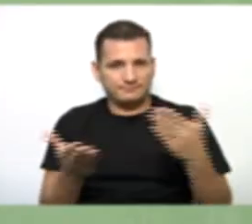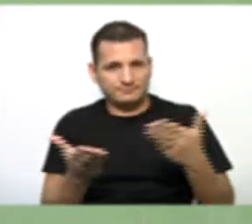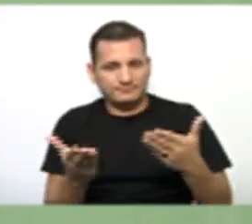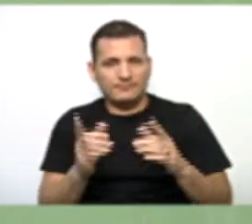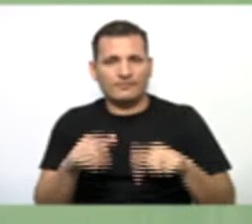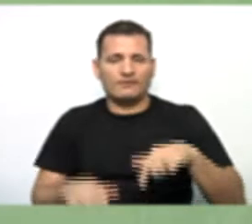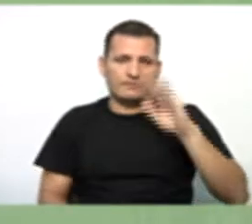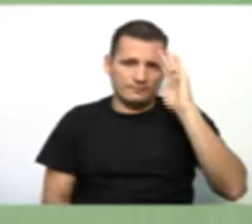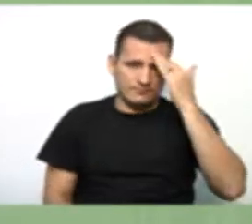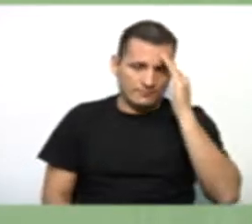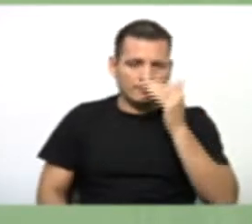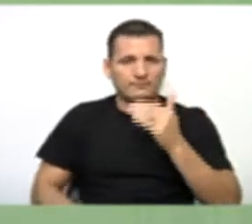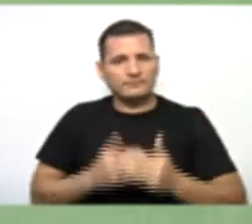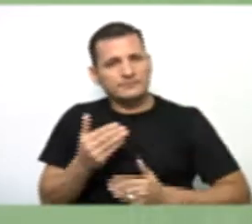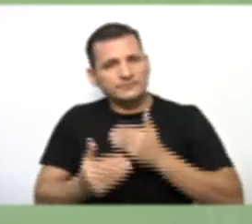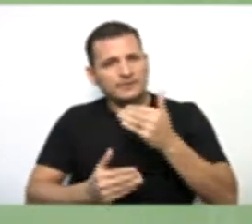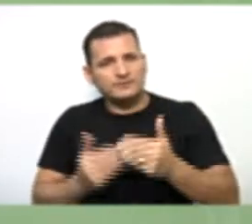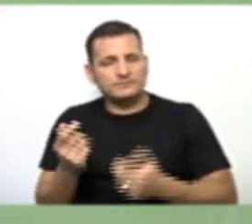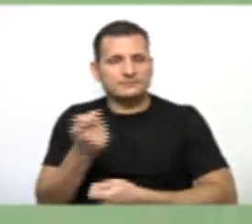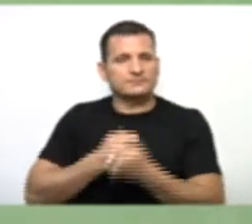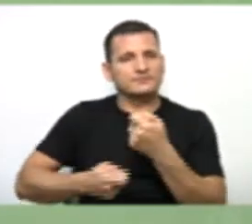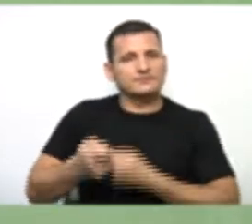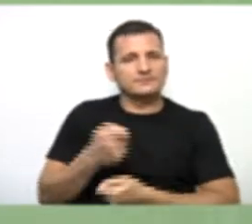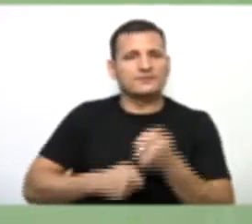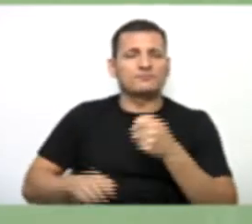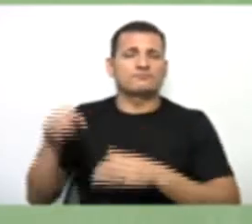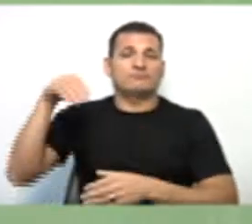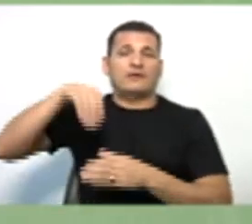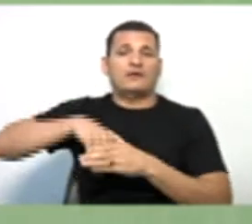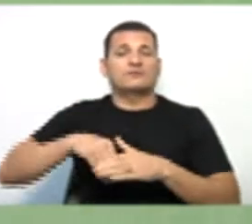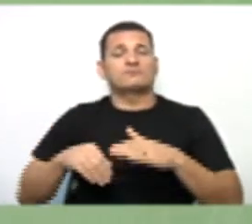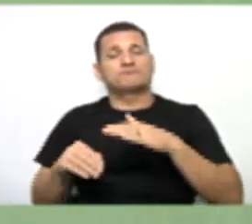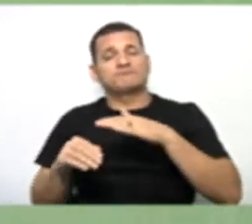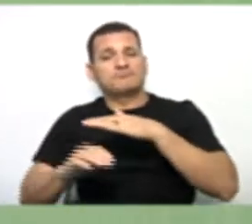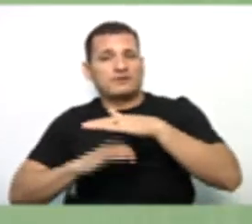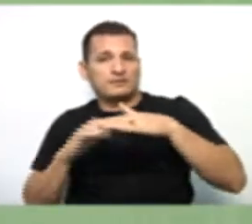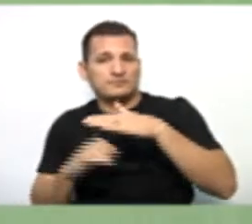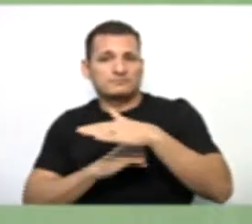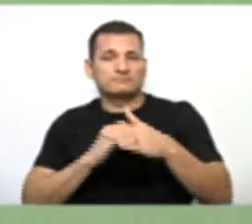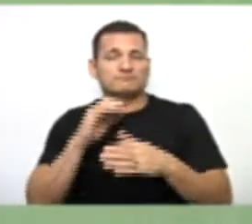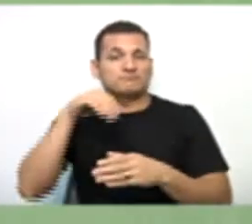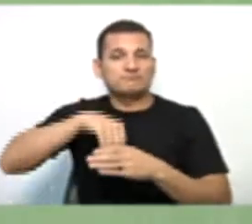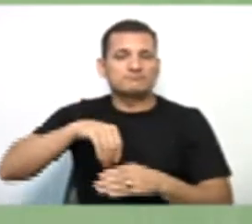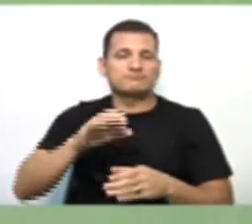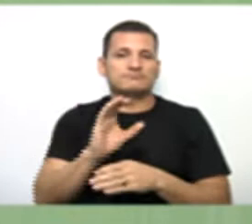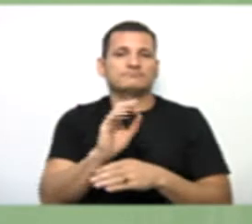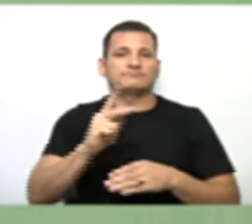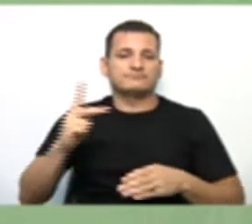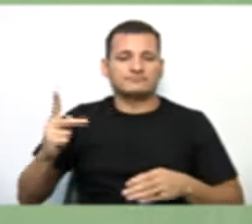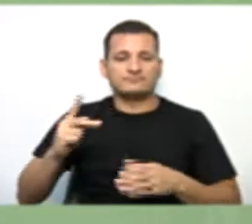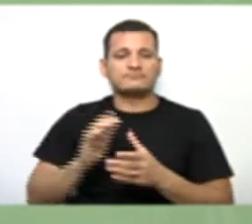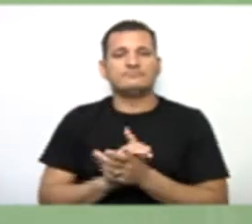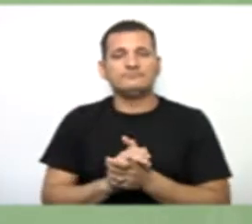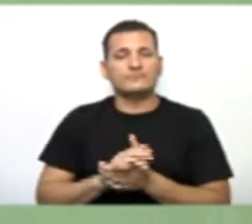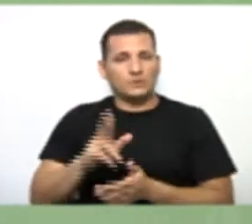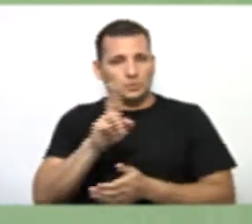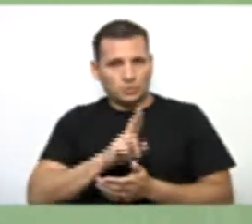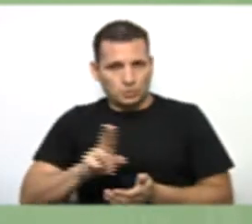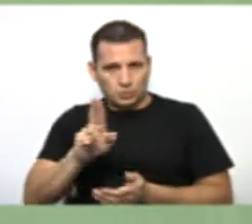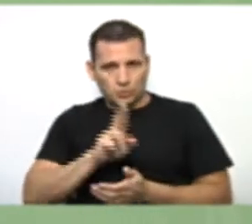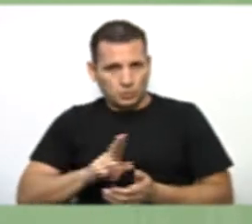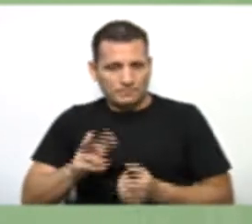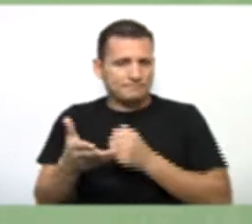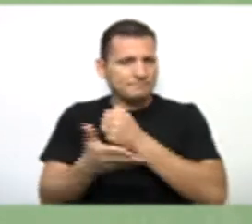entender o processo de negociação no âmbito das organizações e cooperativas. Aplicar as variáveis